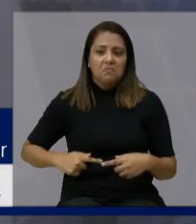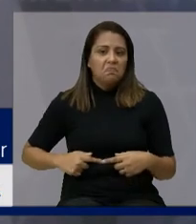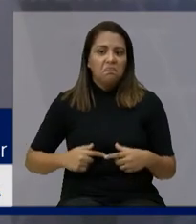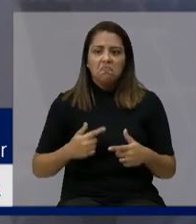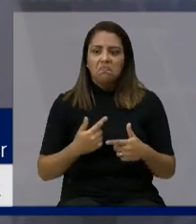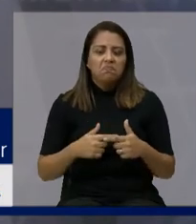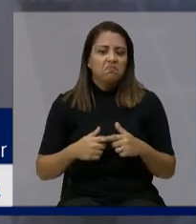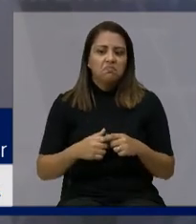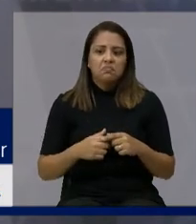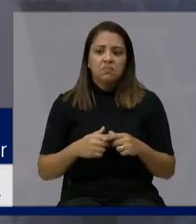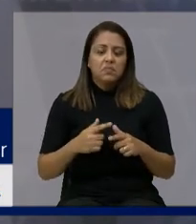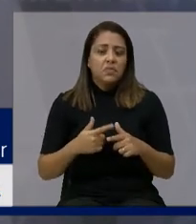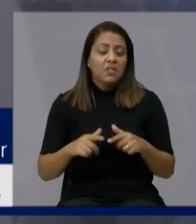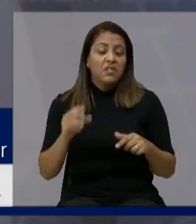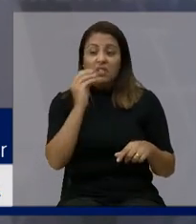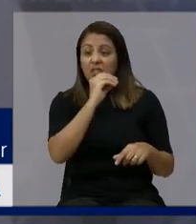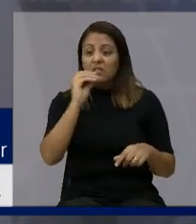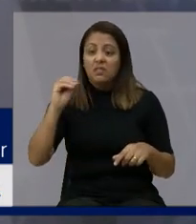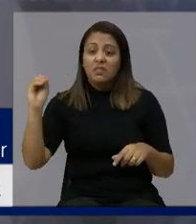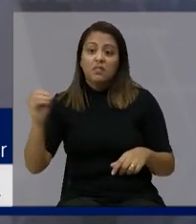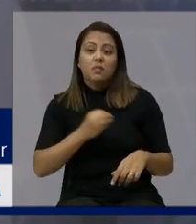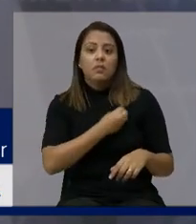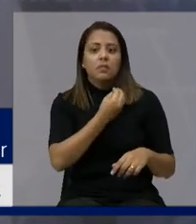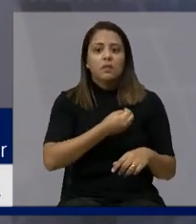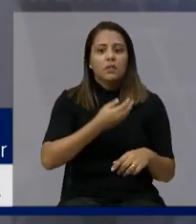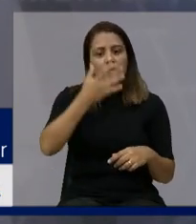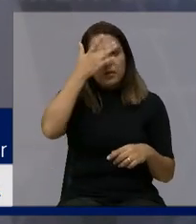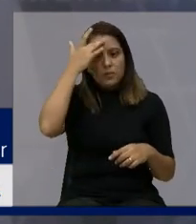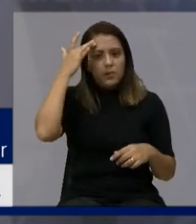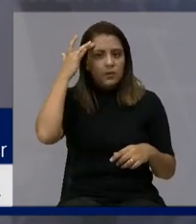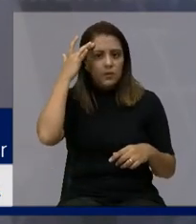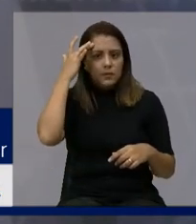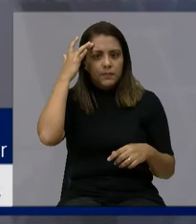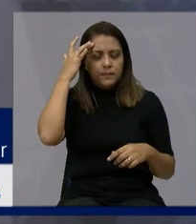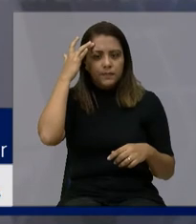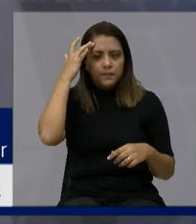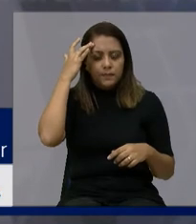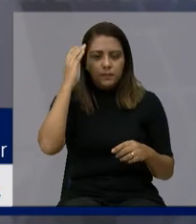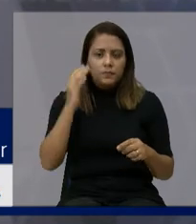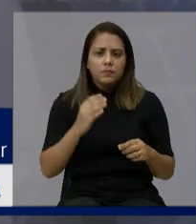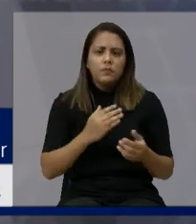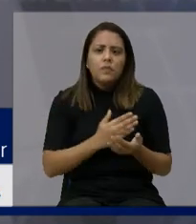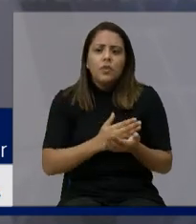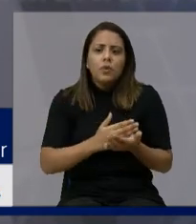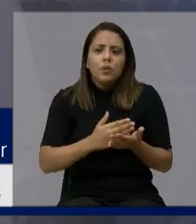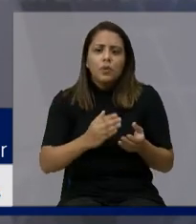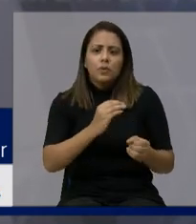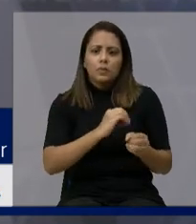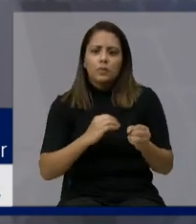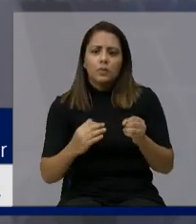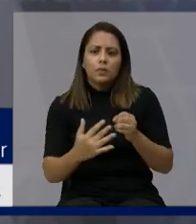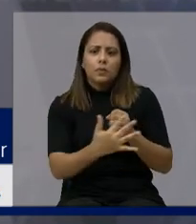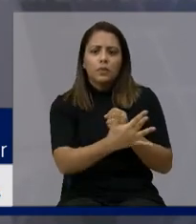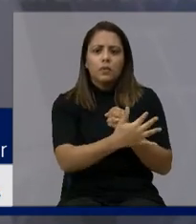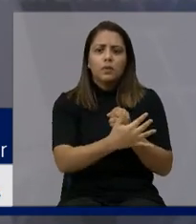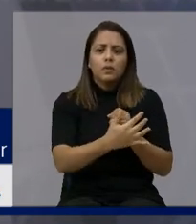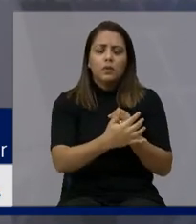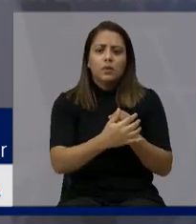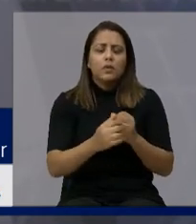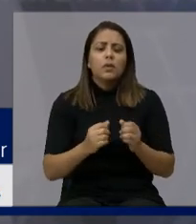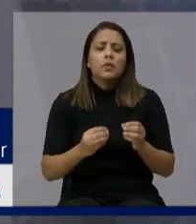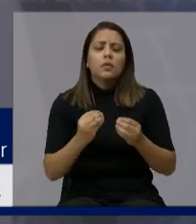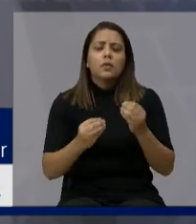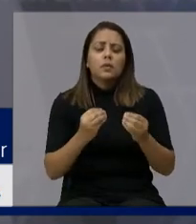se importando com as nossas vidas. Desde o início da pandemia, o sistema socioeducativo de